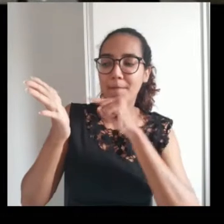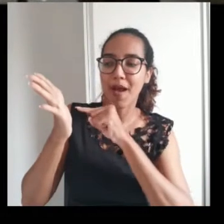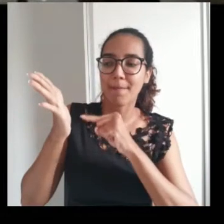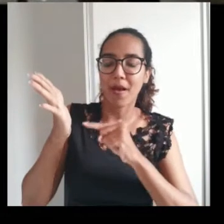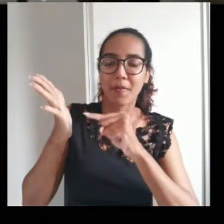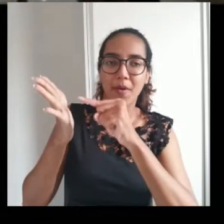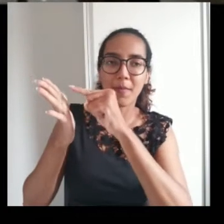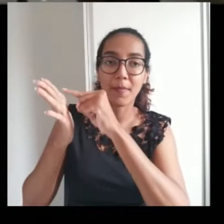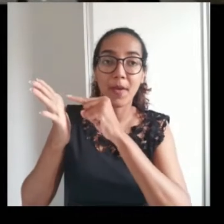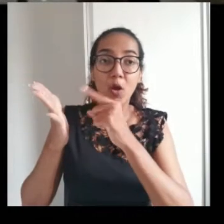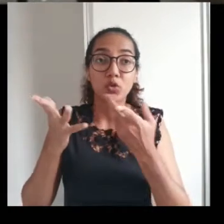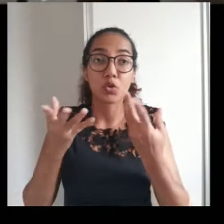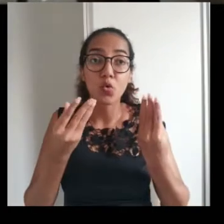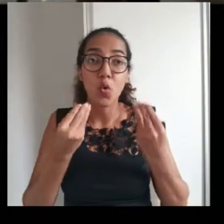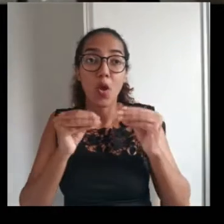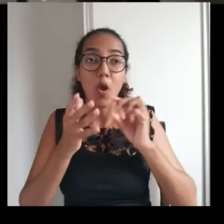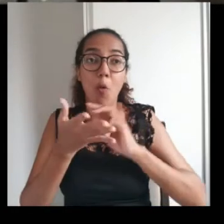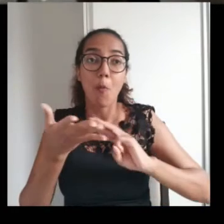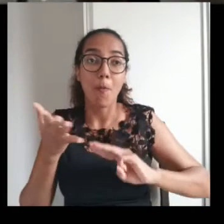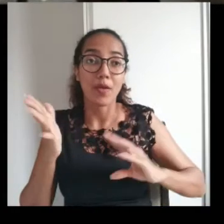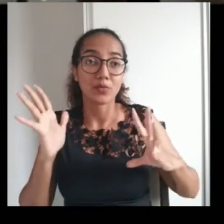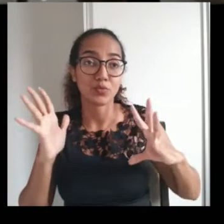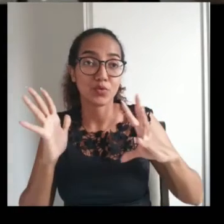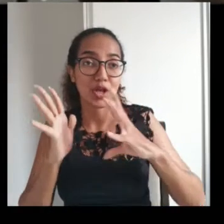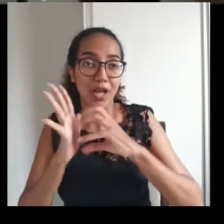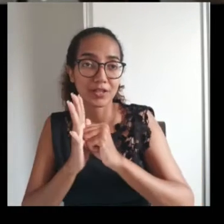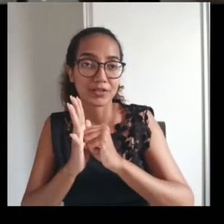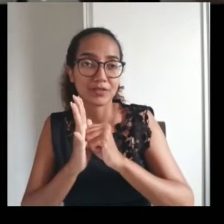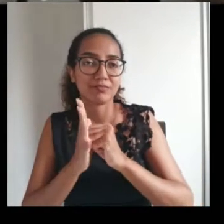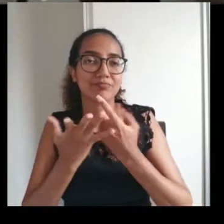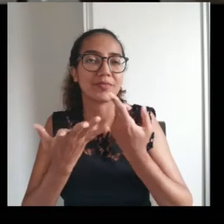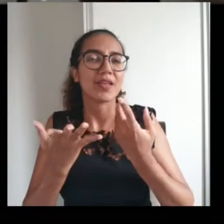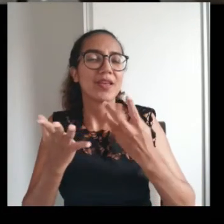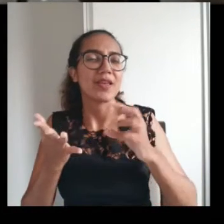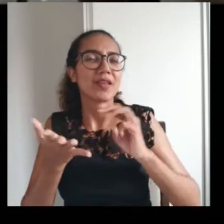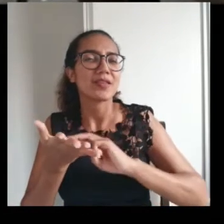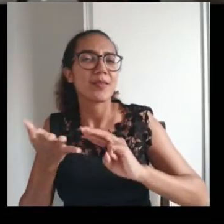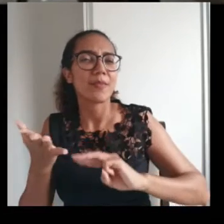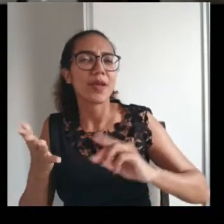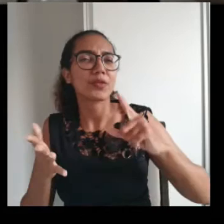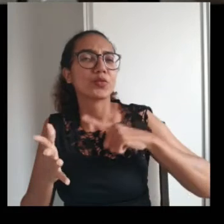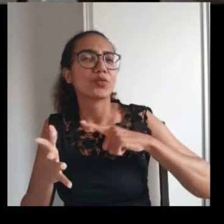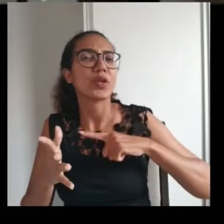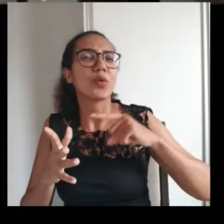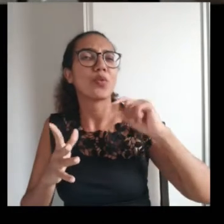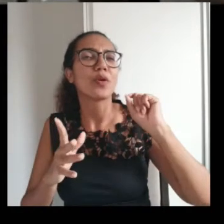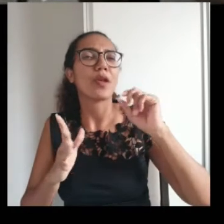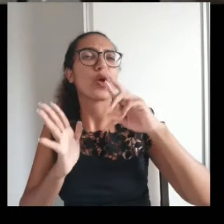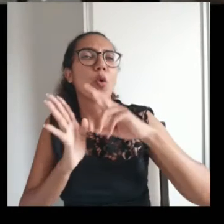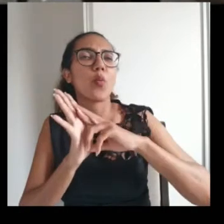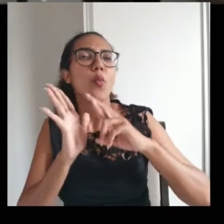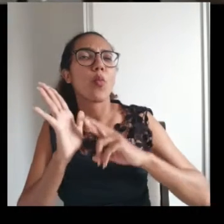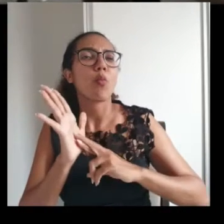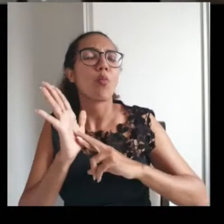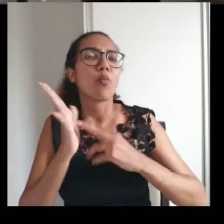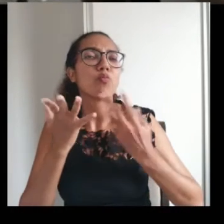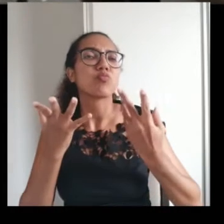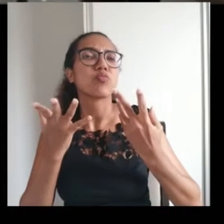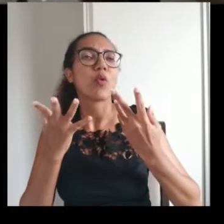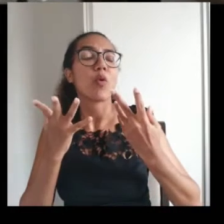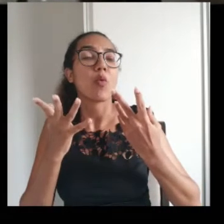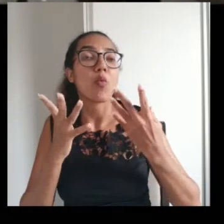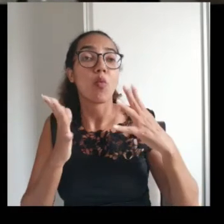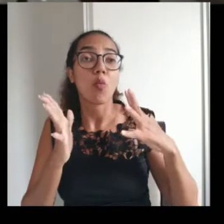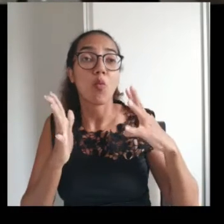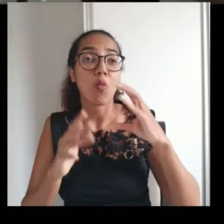o método cadastrar, que eu clicar no botão cadastrar, esse método recebe como parâmetro uma conta. E o que é que esse método faz?